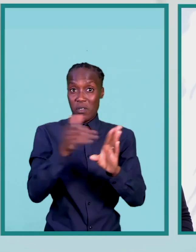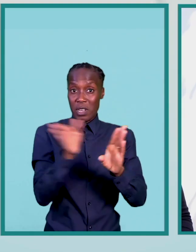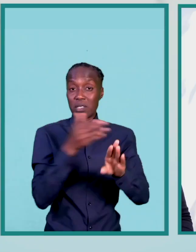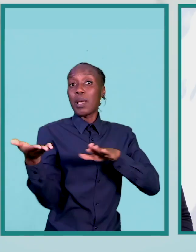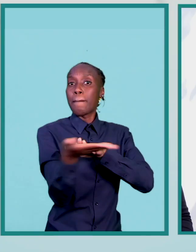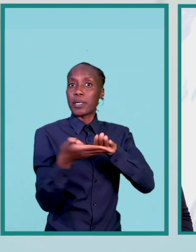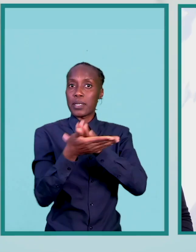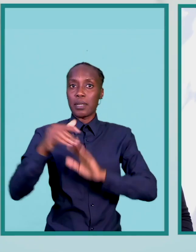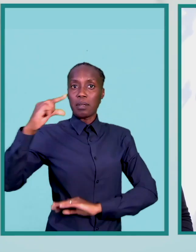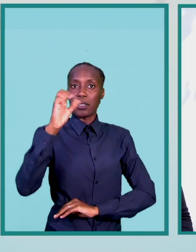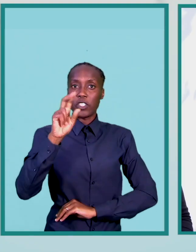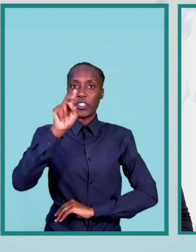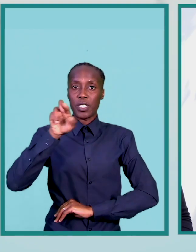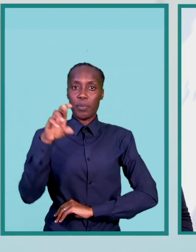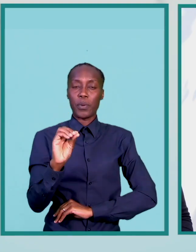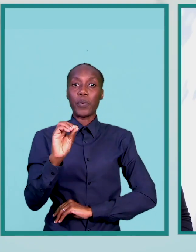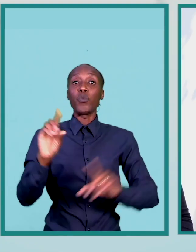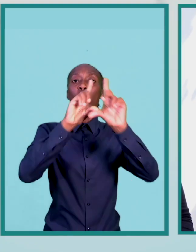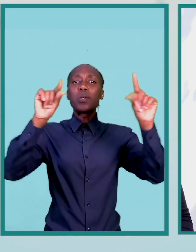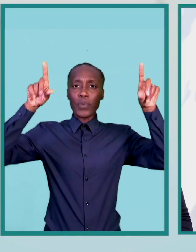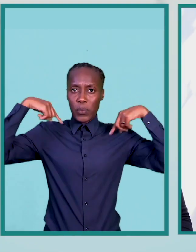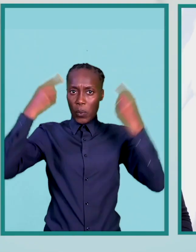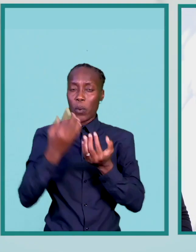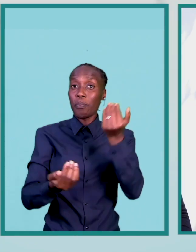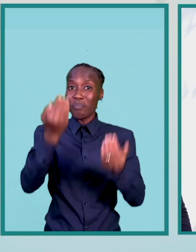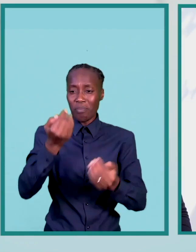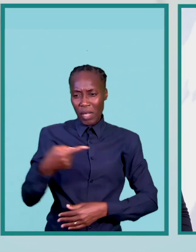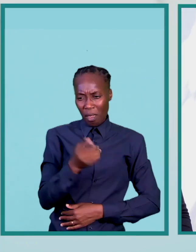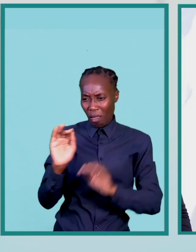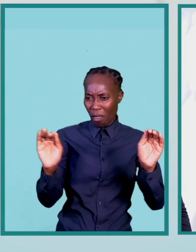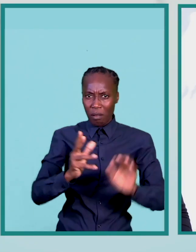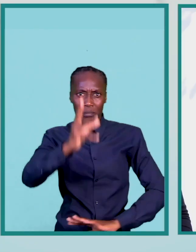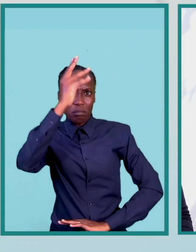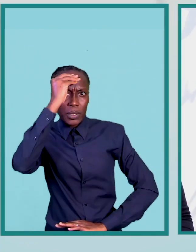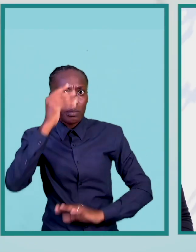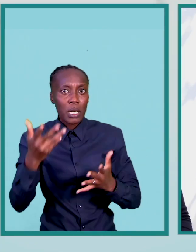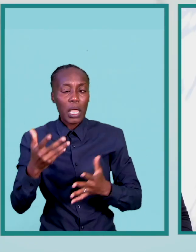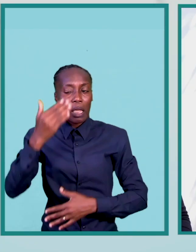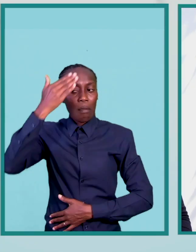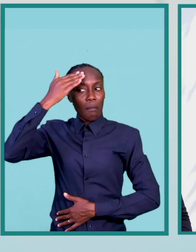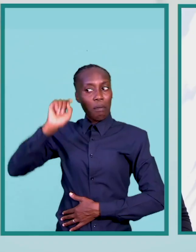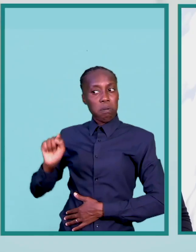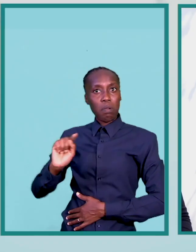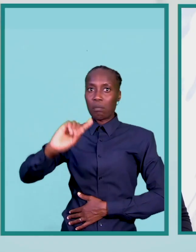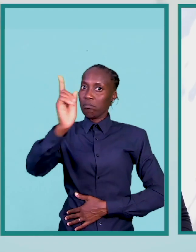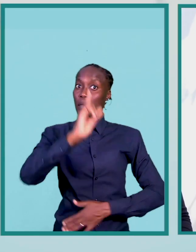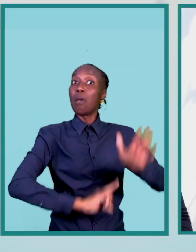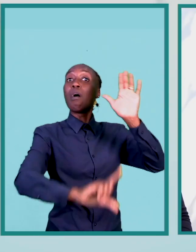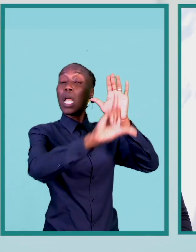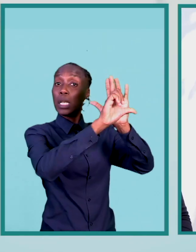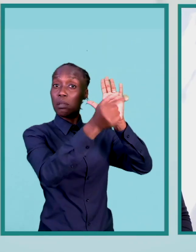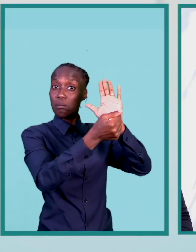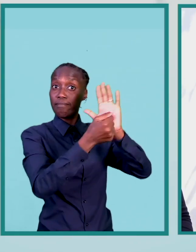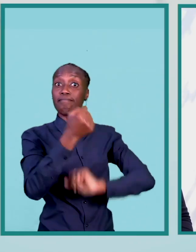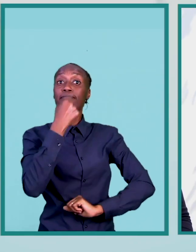pacote. Violência baseada no gênero, na componente uniões prematuras. Conseguiram perceber? Então, nunca se esqueçam,